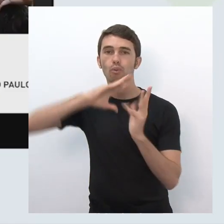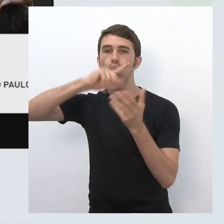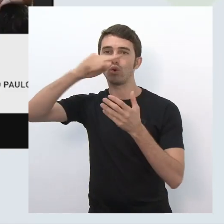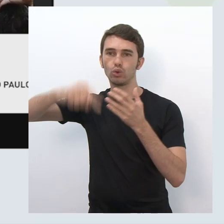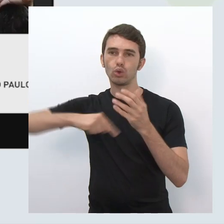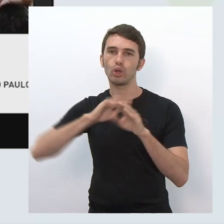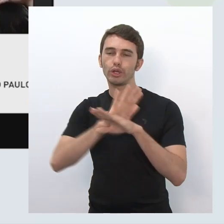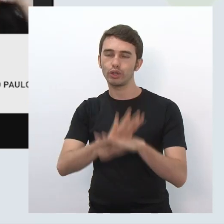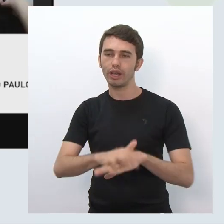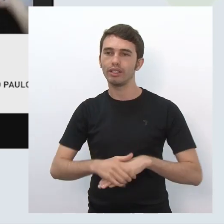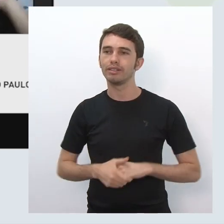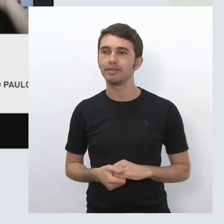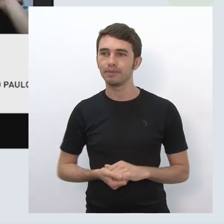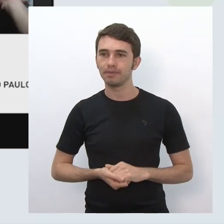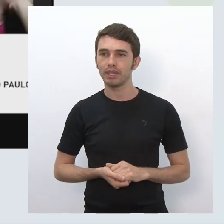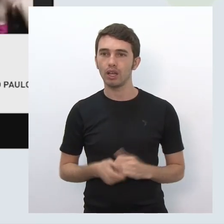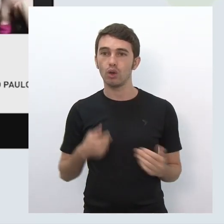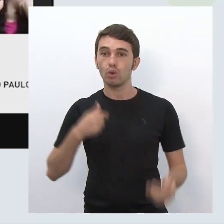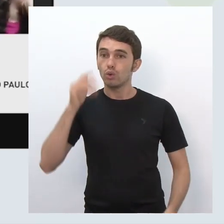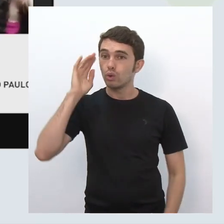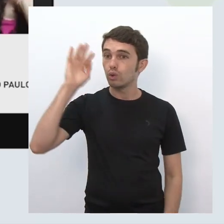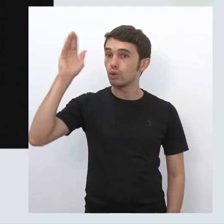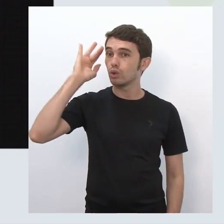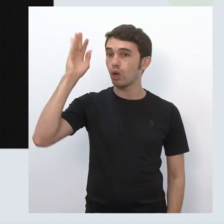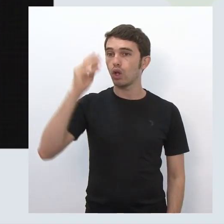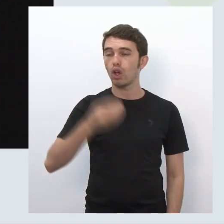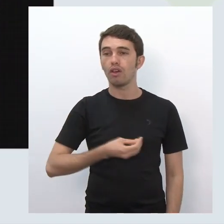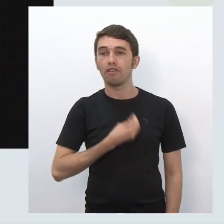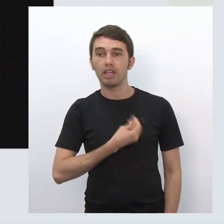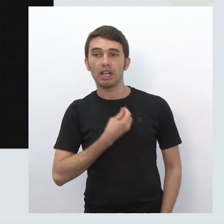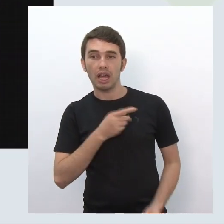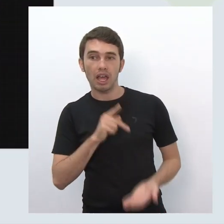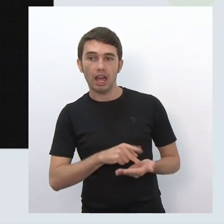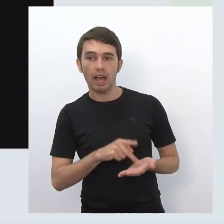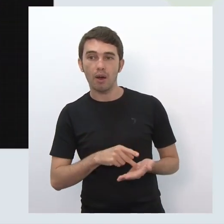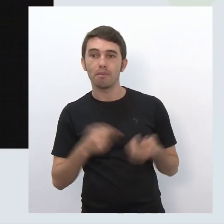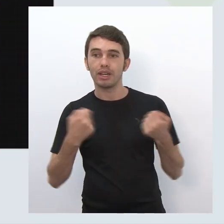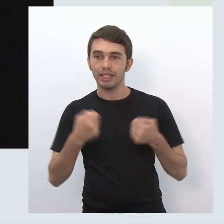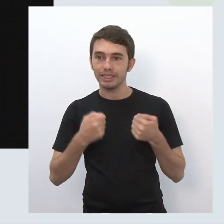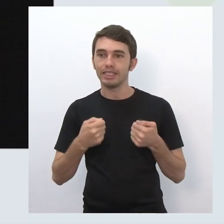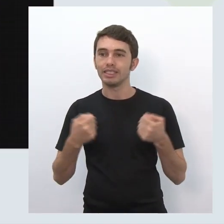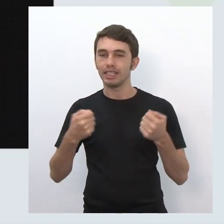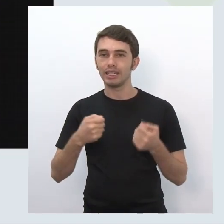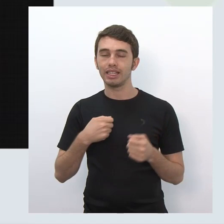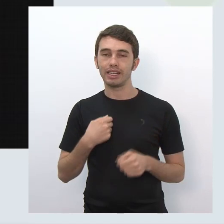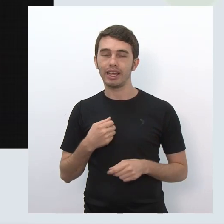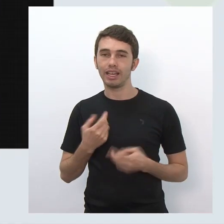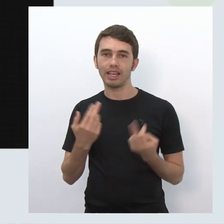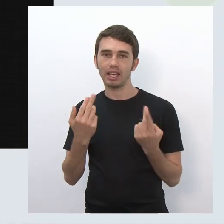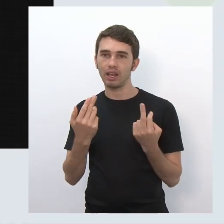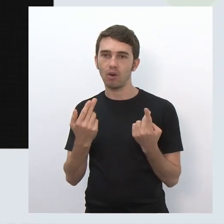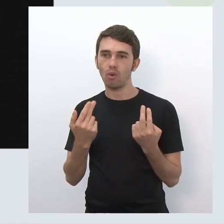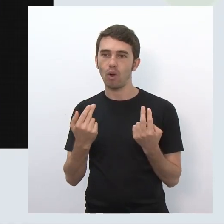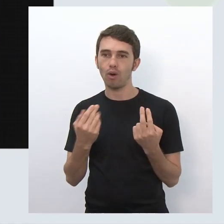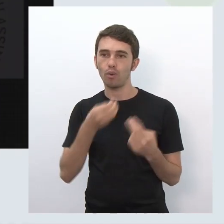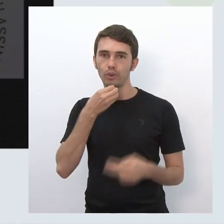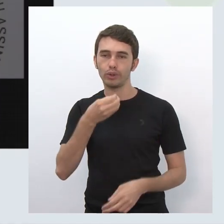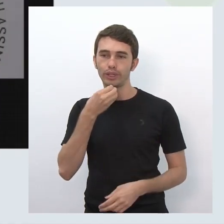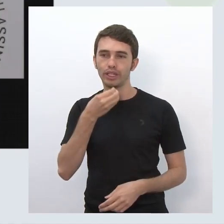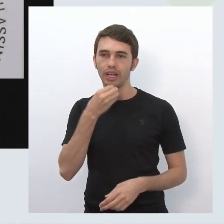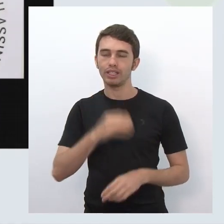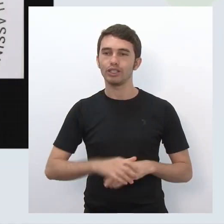coisa. Em sonho ou vida real, precisa ter chance igual. E ter o mesmo